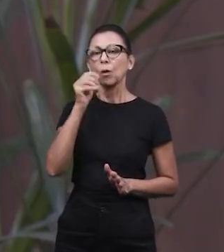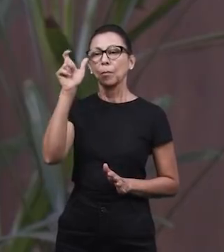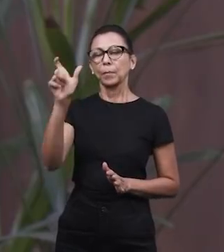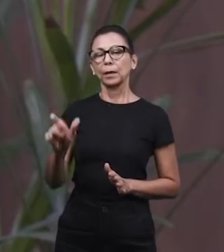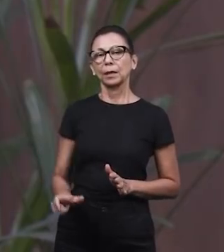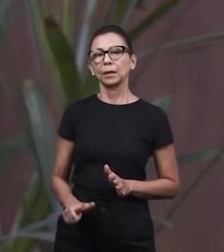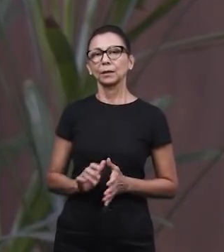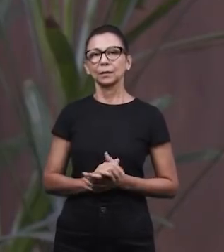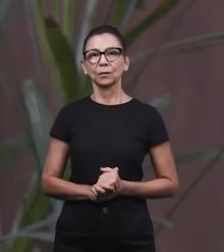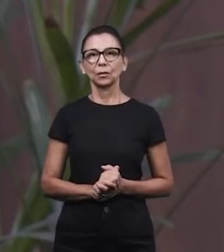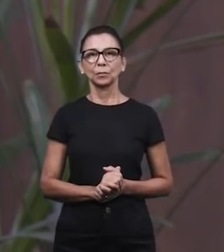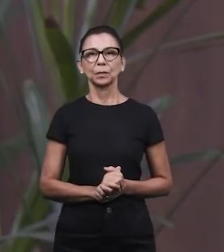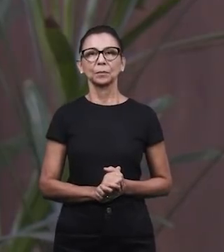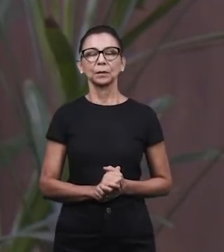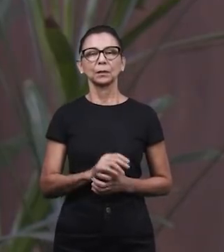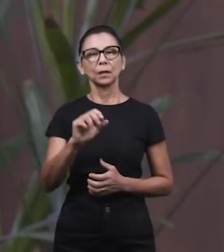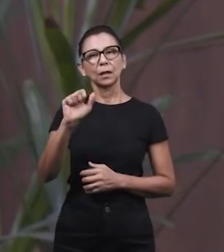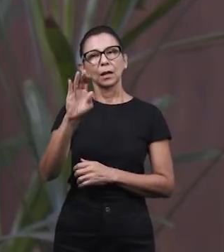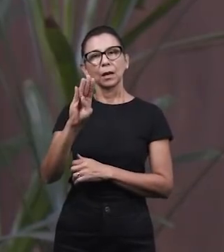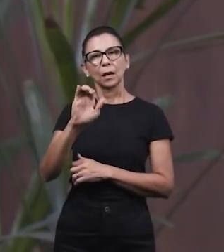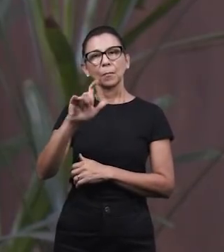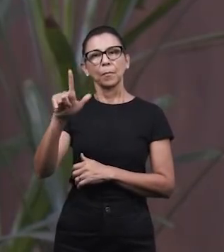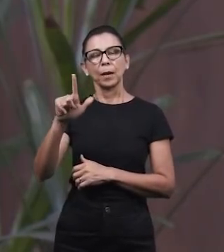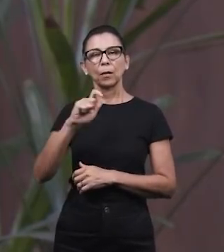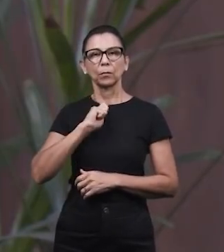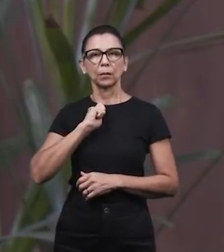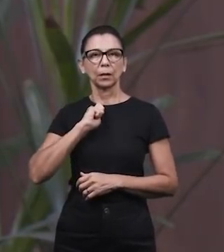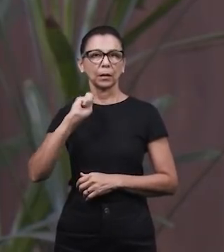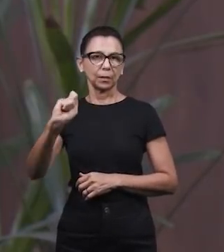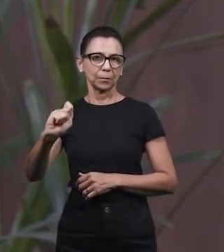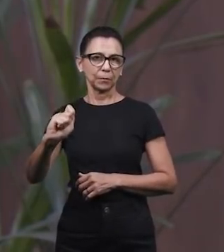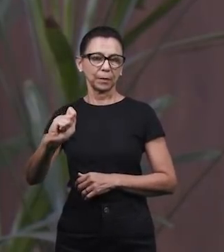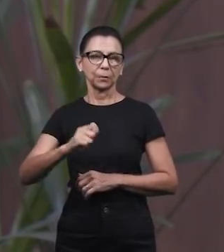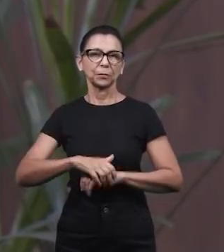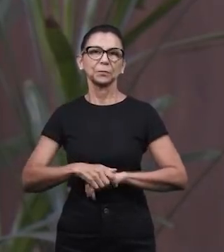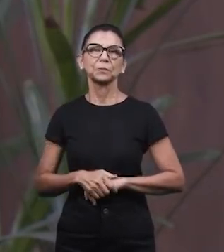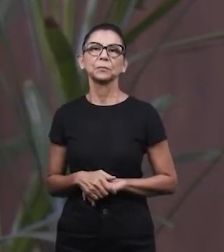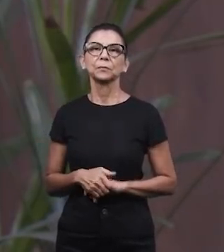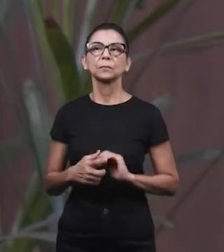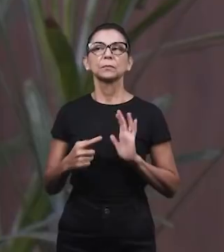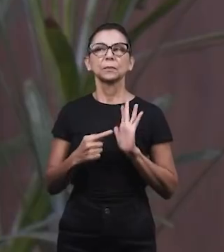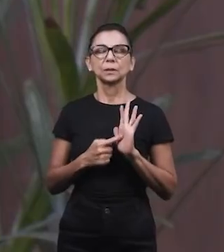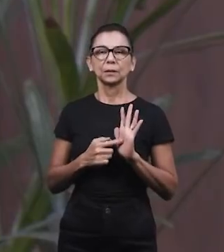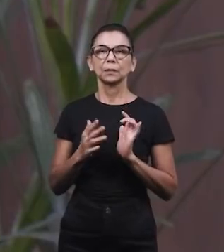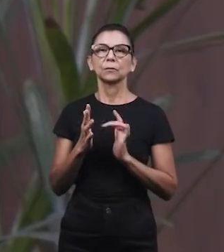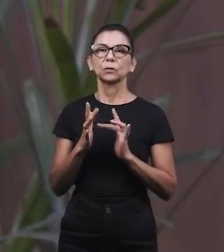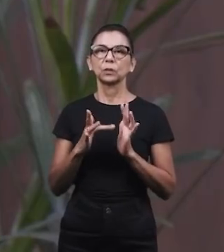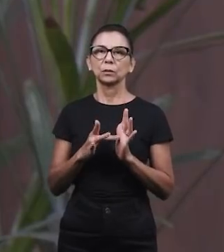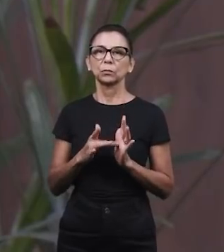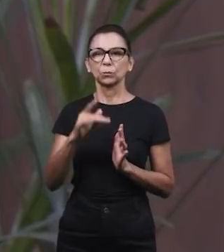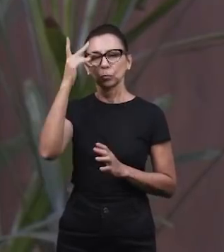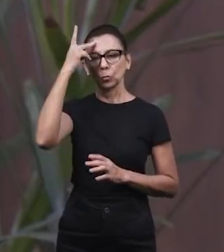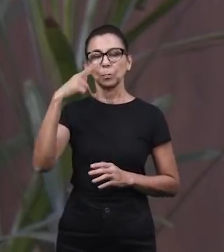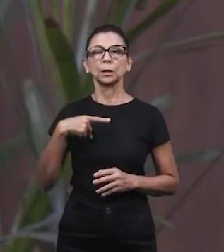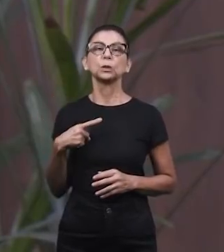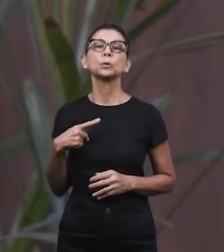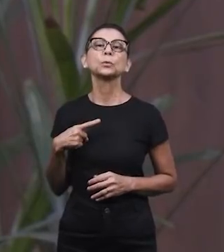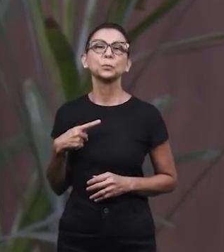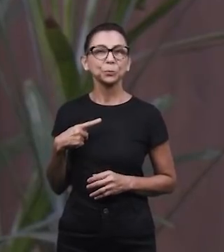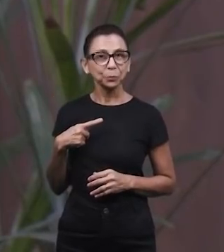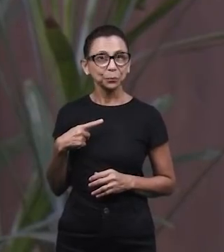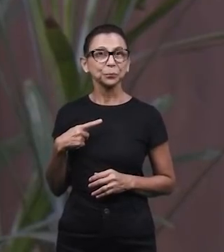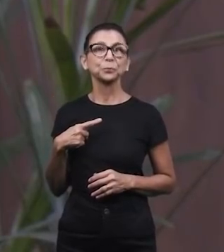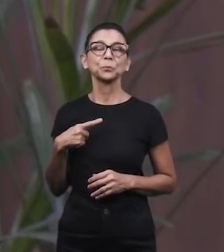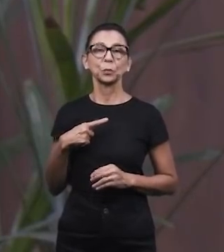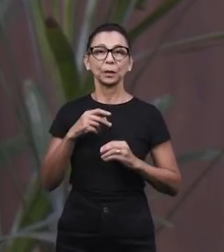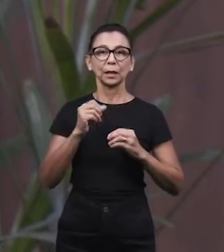exemplo, na pessoa de Abel, a oferta de Abel. A oferta de Abel mostrava exatamente o que era Jesus na condição do homem. Por quê?